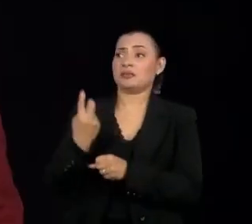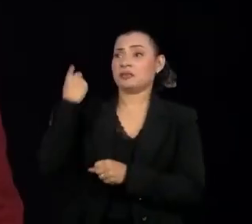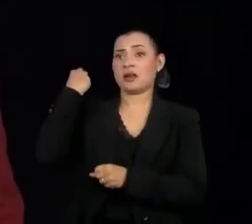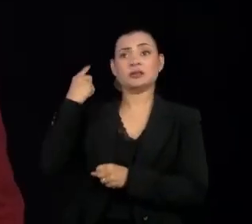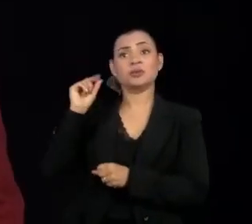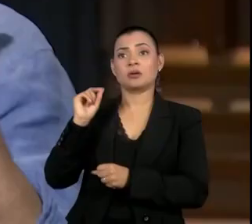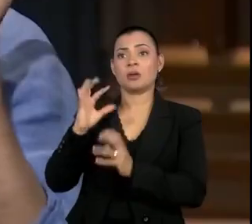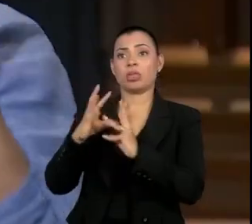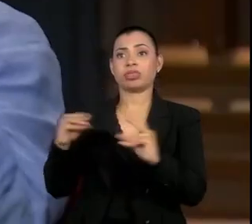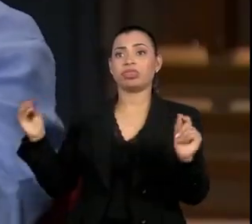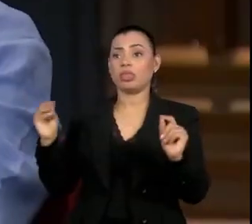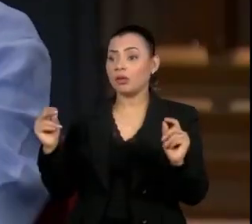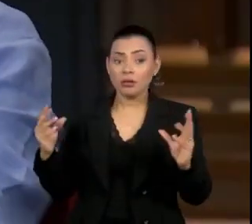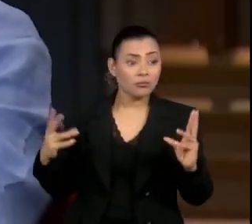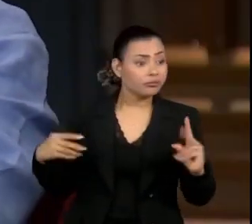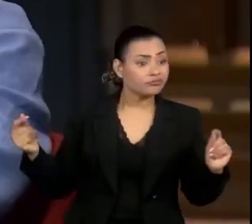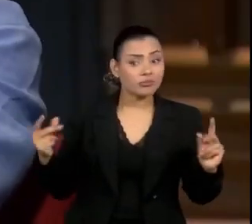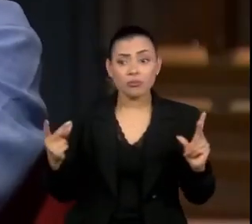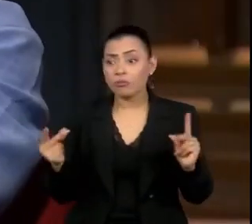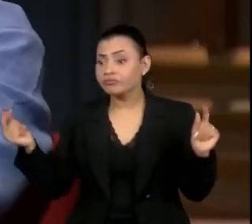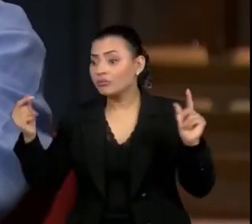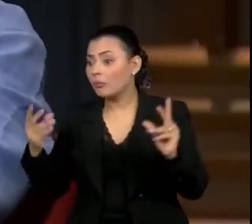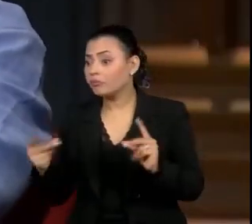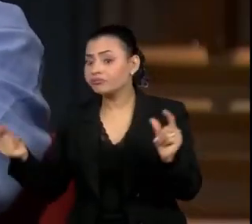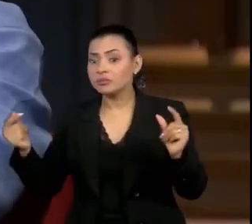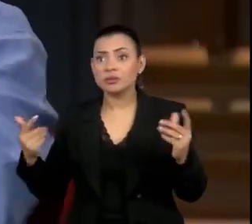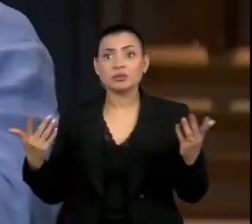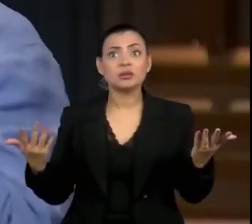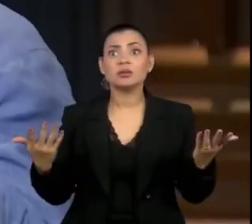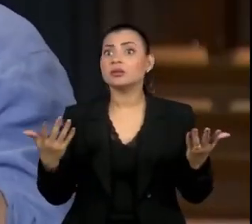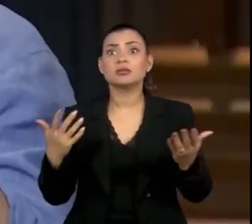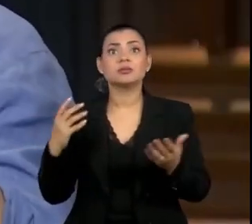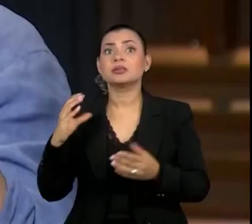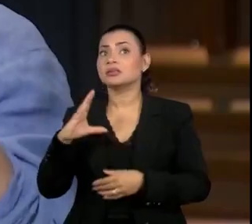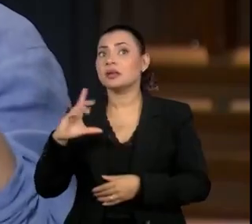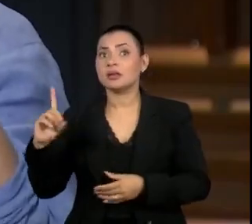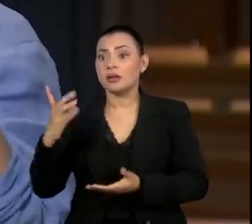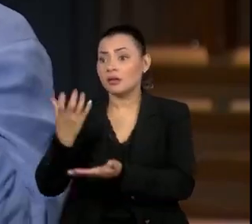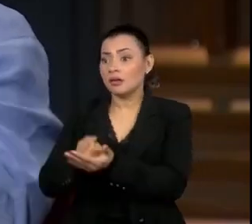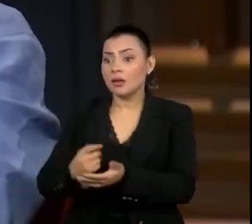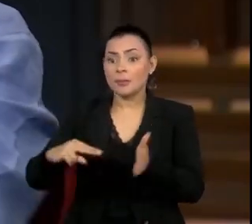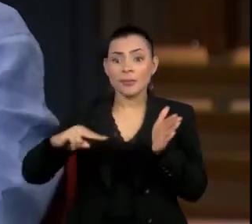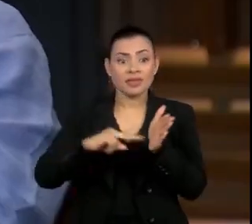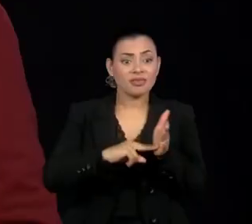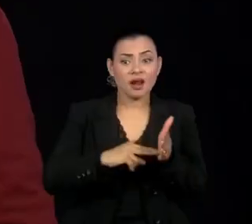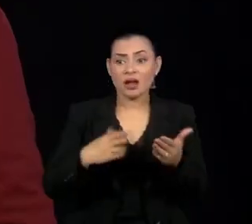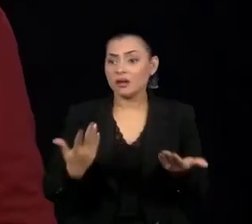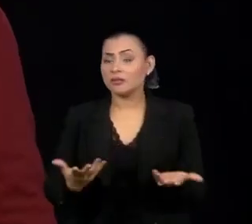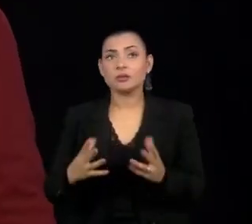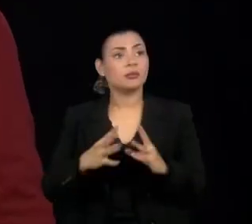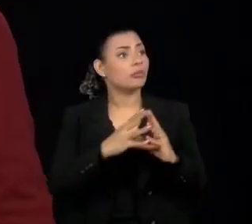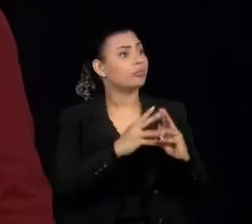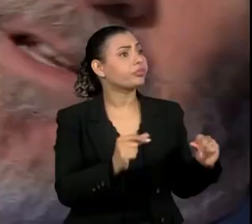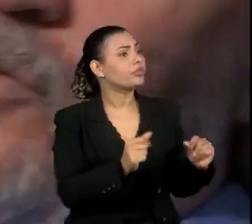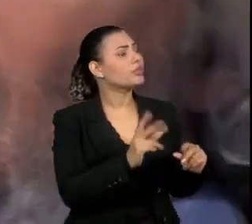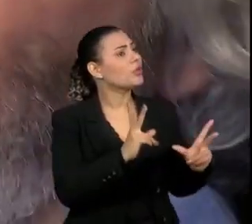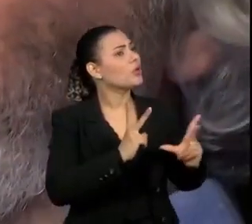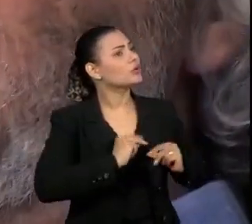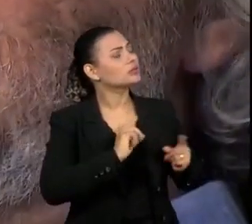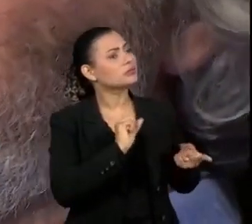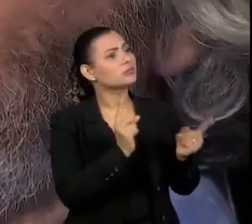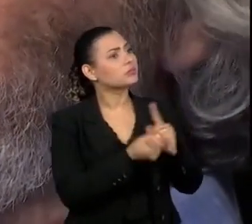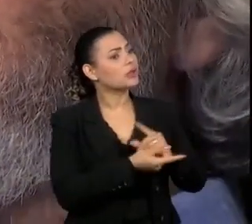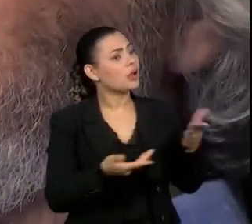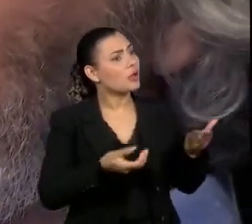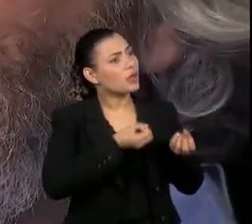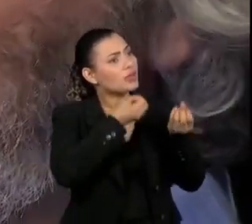é. Sumiu, passou de um CD É. para o outro, de um pendrive Que para um... contradição, né, Paulo? Exatamente. Na era